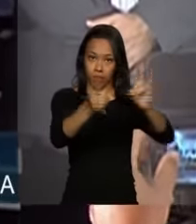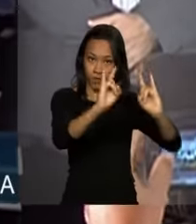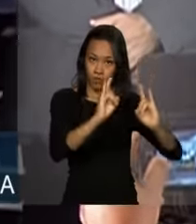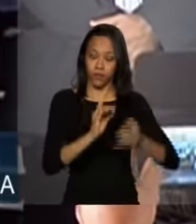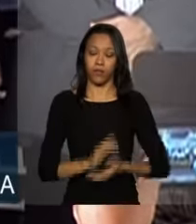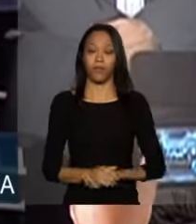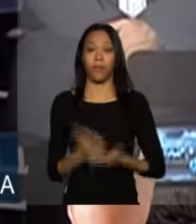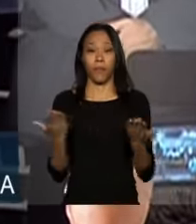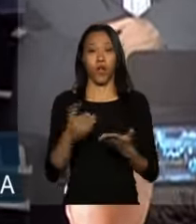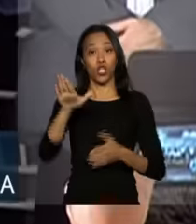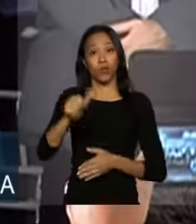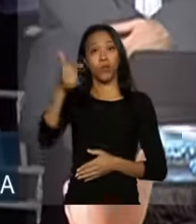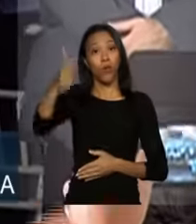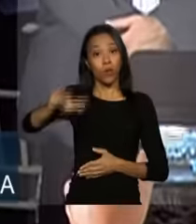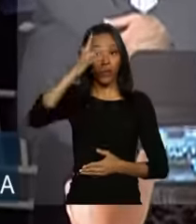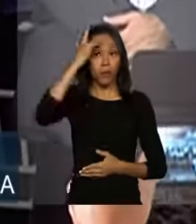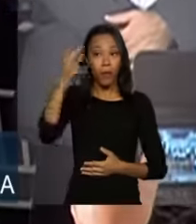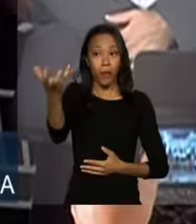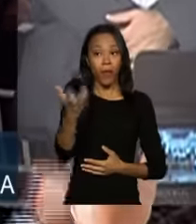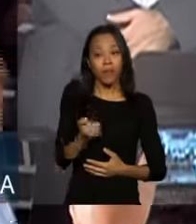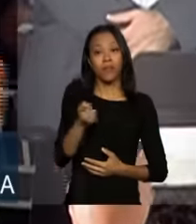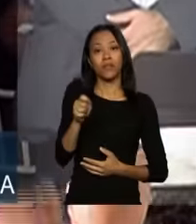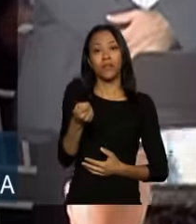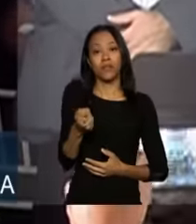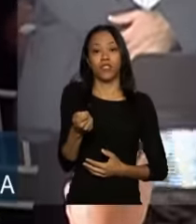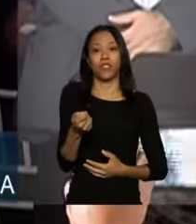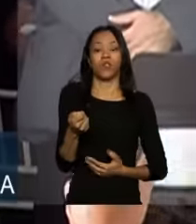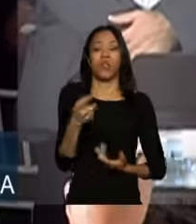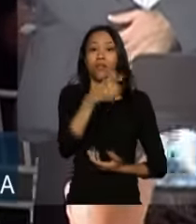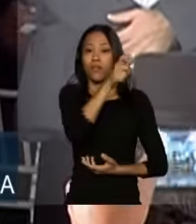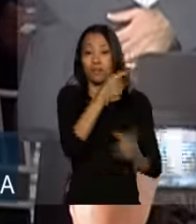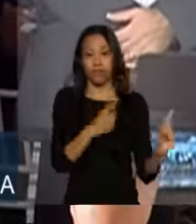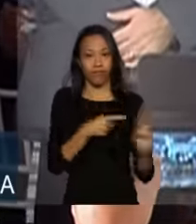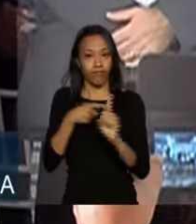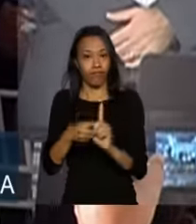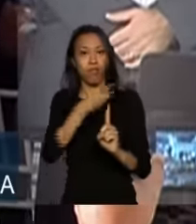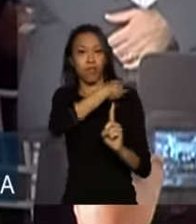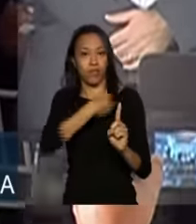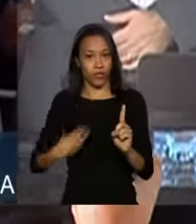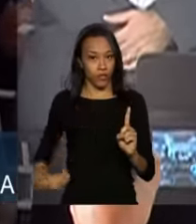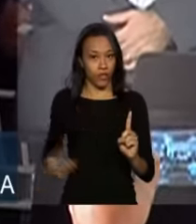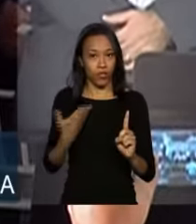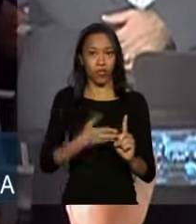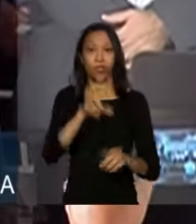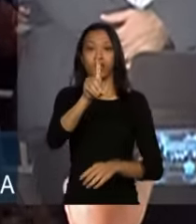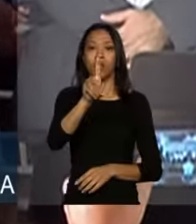Filha para receber as chaves das mãos do ministro da Defesa.